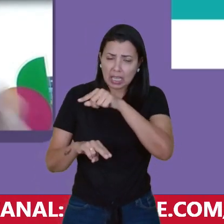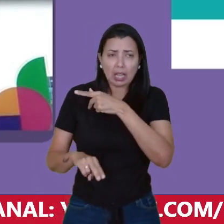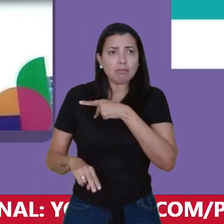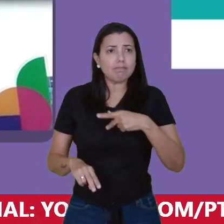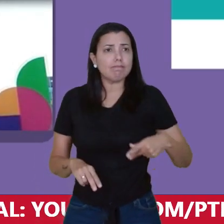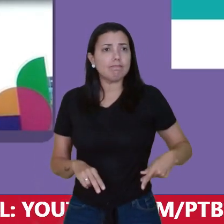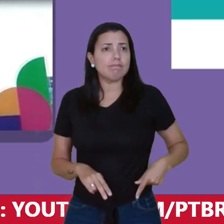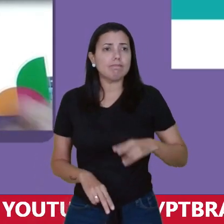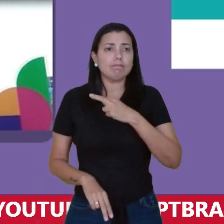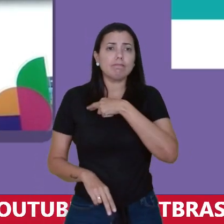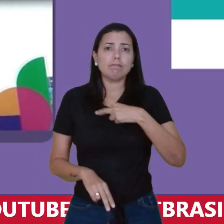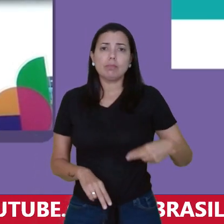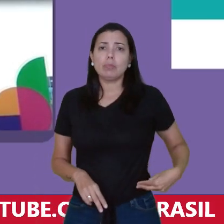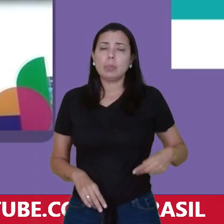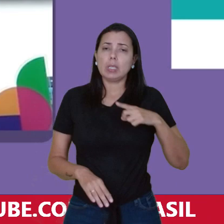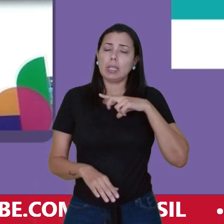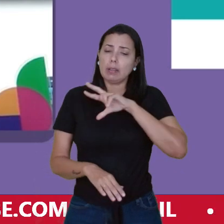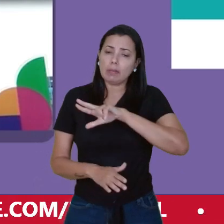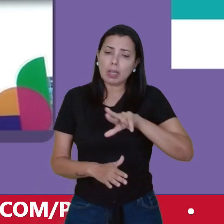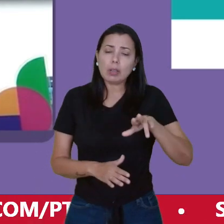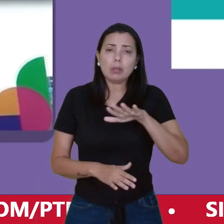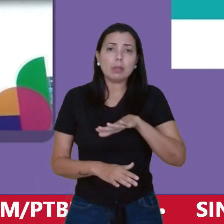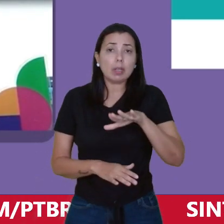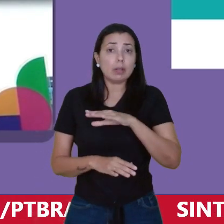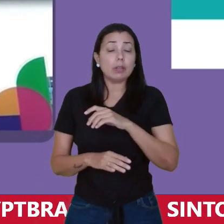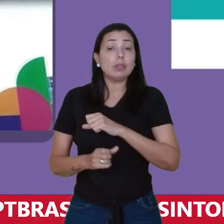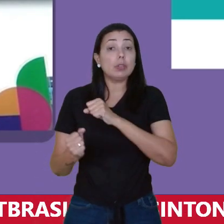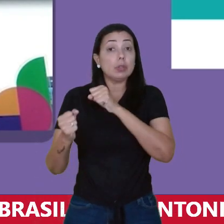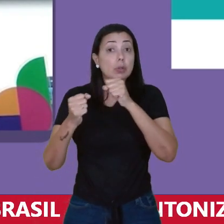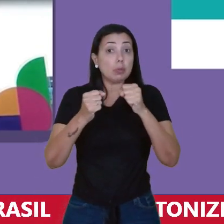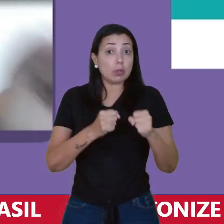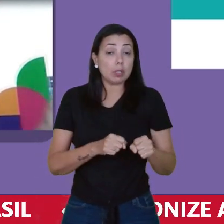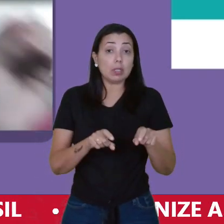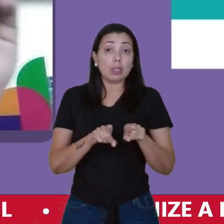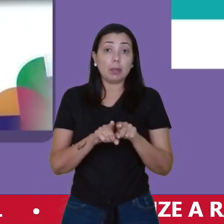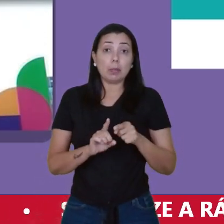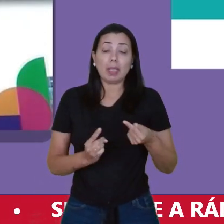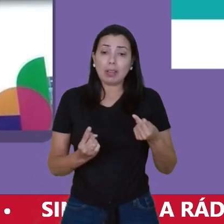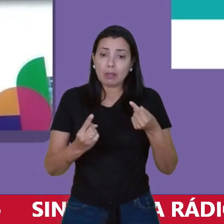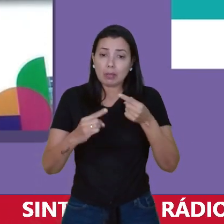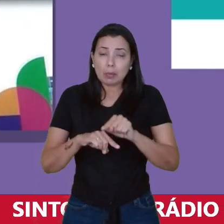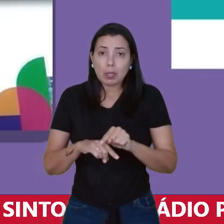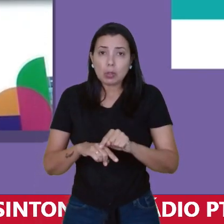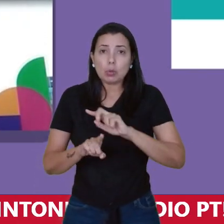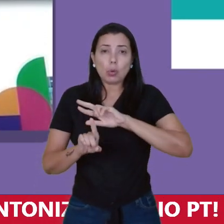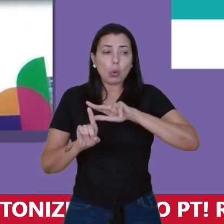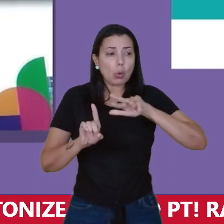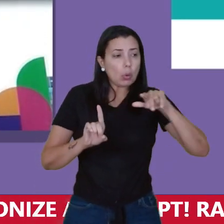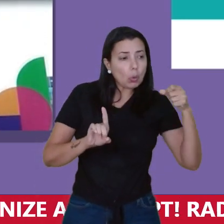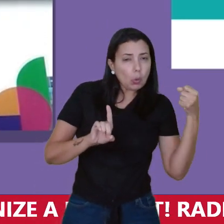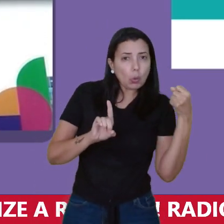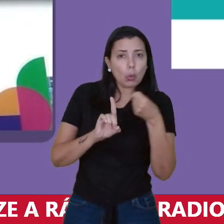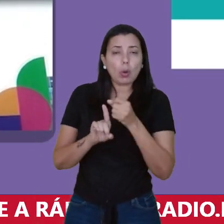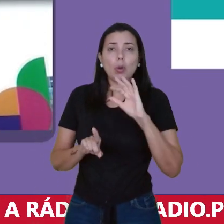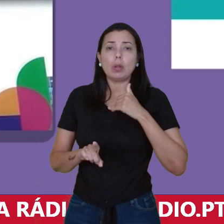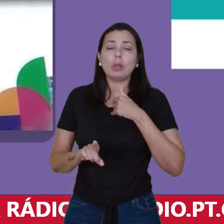República, onde ocupou diversos lugares de poder e vem fazendo um enfrentamento genocida com a nossa população,